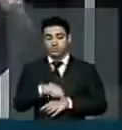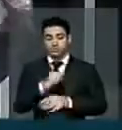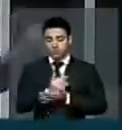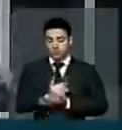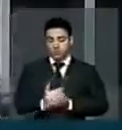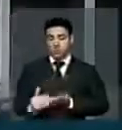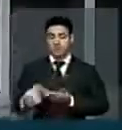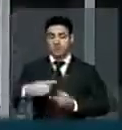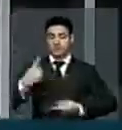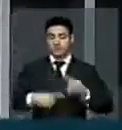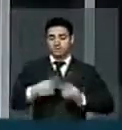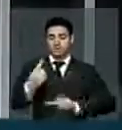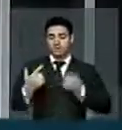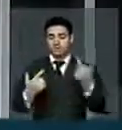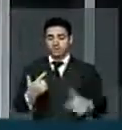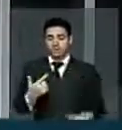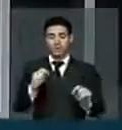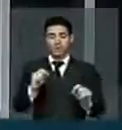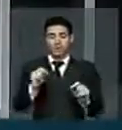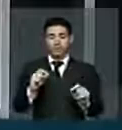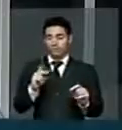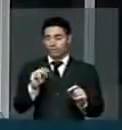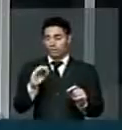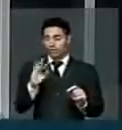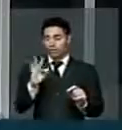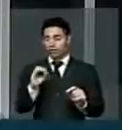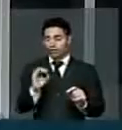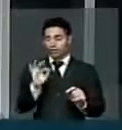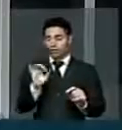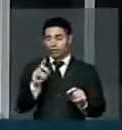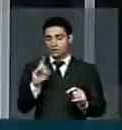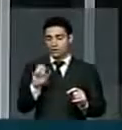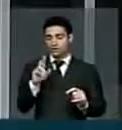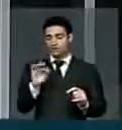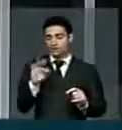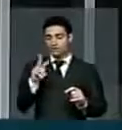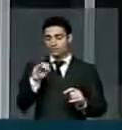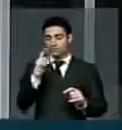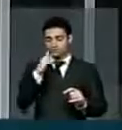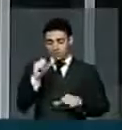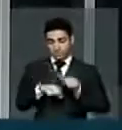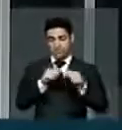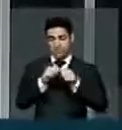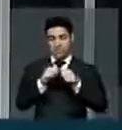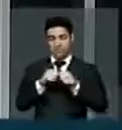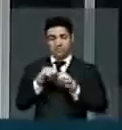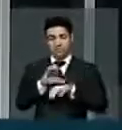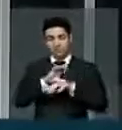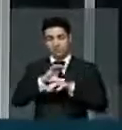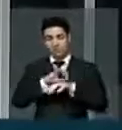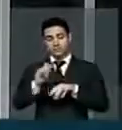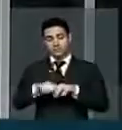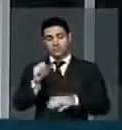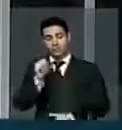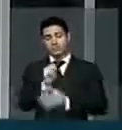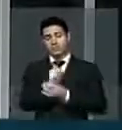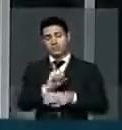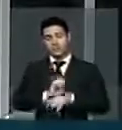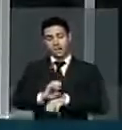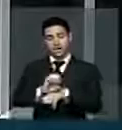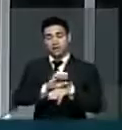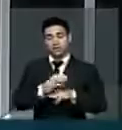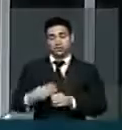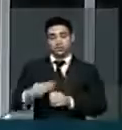iniciarmos a discussão aqui mais uma vez do Pacto Federativo para promover as mudanças constitucionais que garantam aos estados e